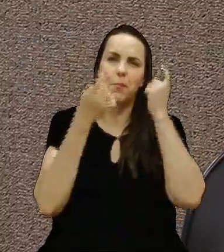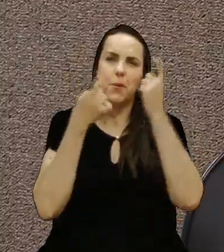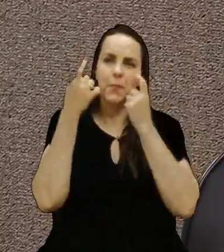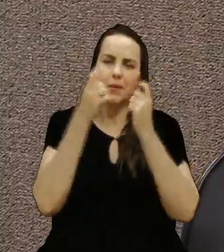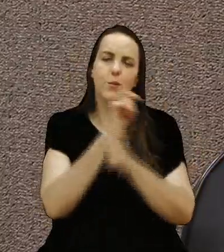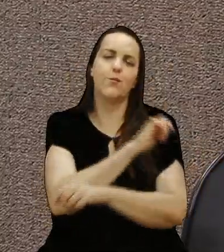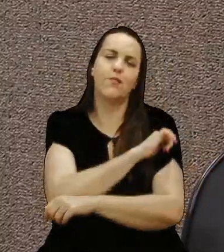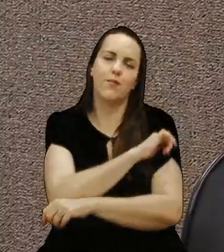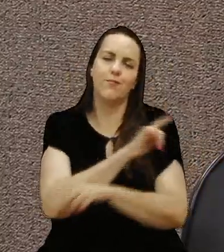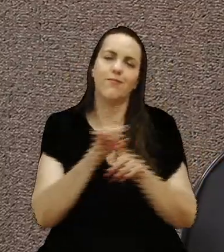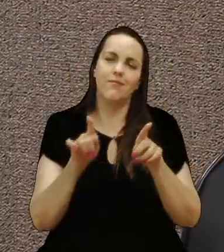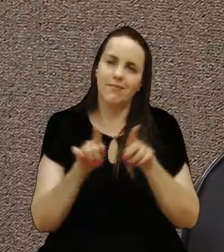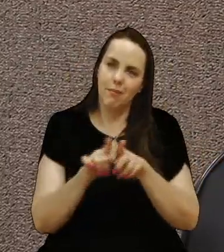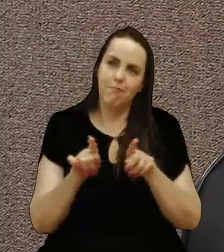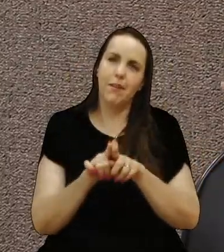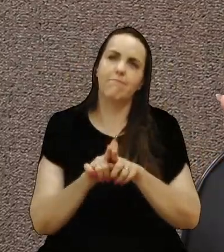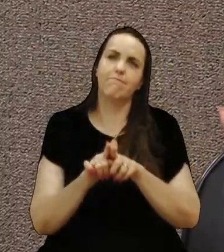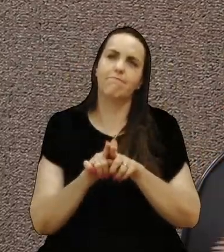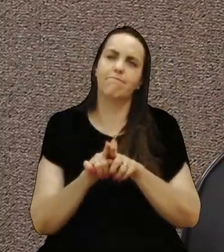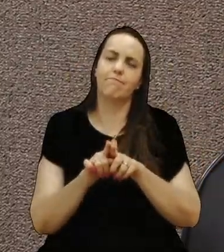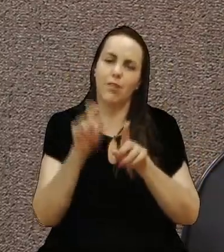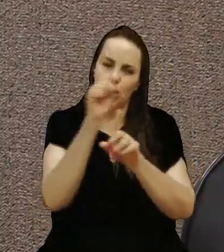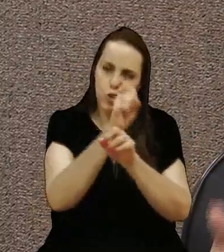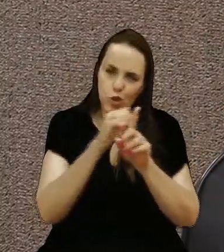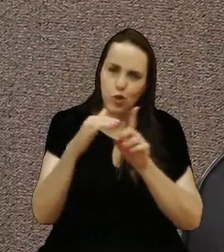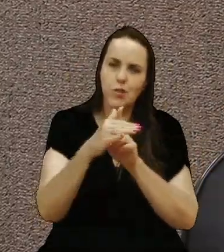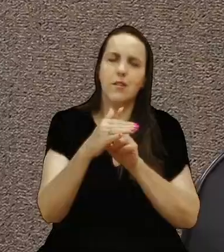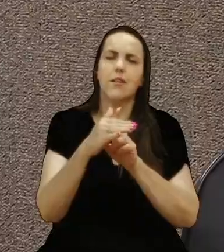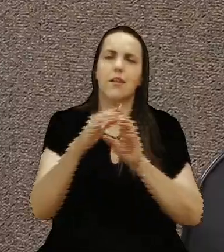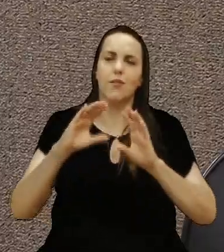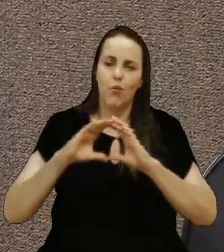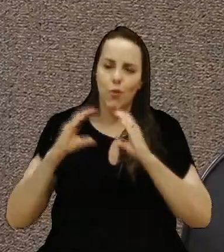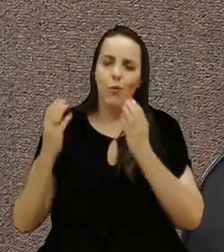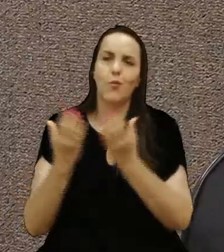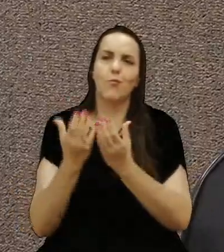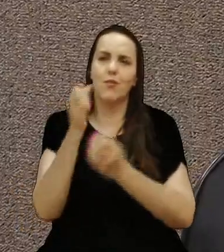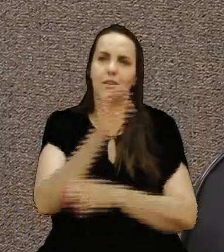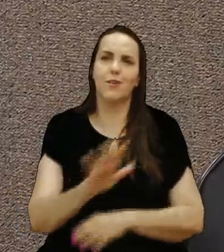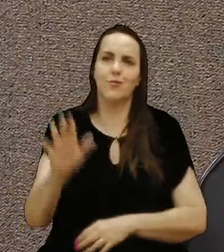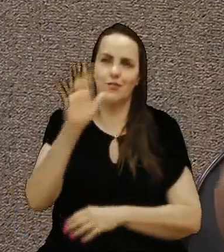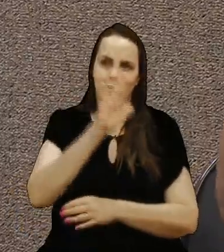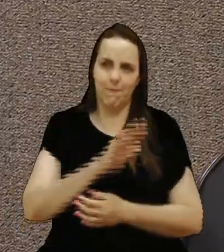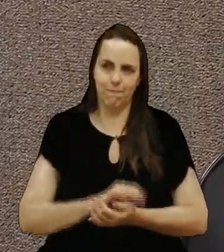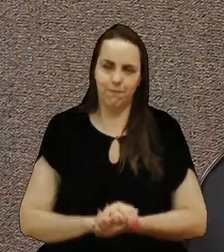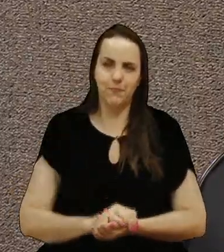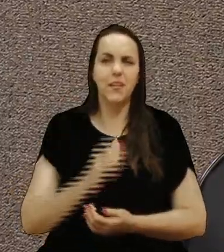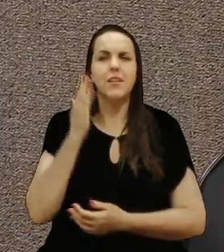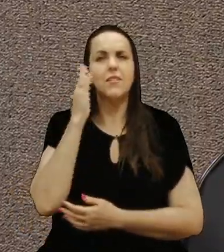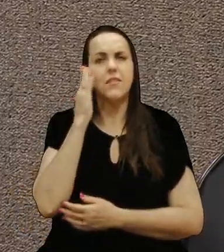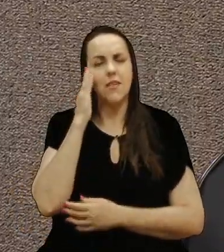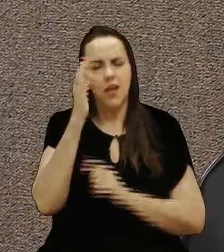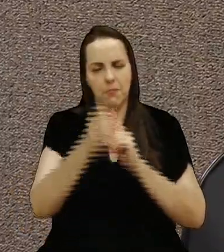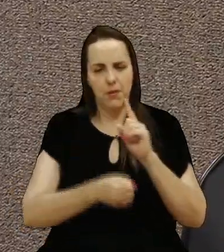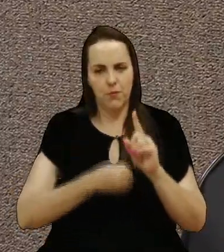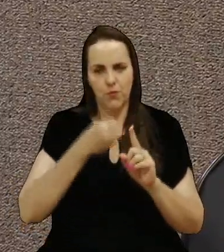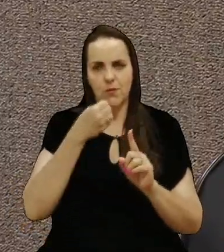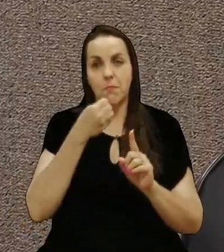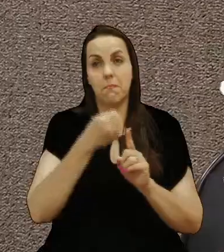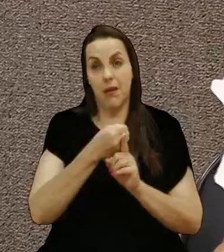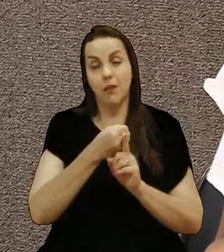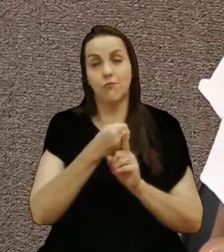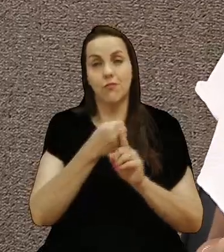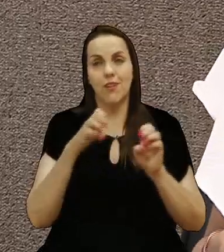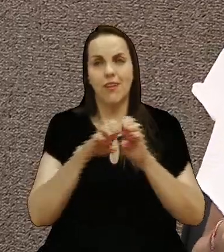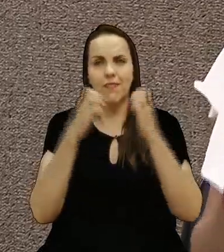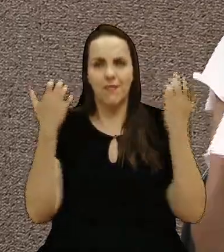estudantes também com a sociedade, com a comunidade de maneira geral. E a gente sabe de todos os impactos que um evento como